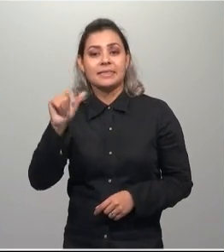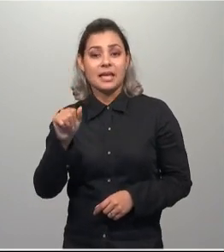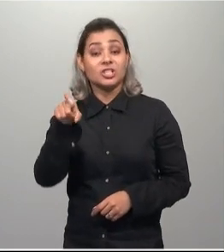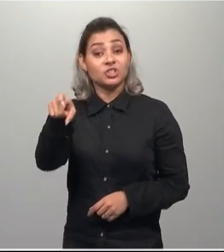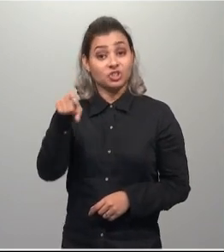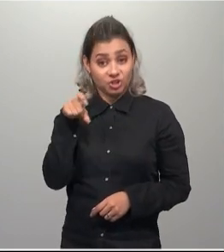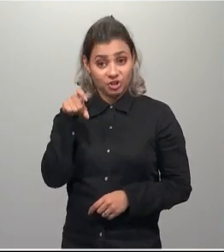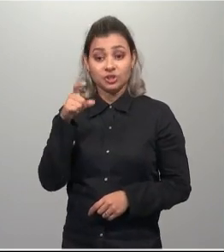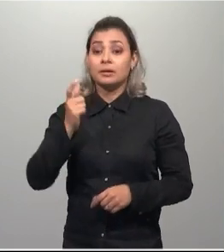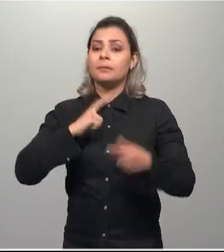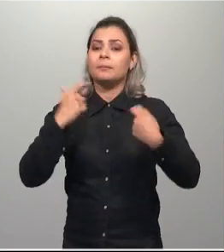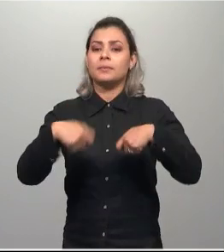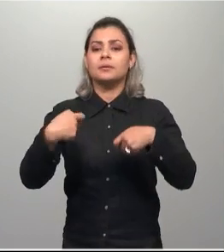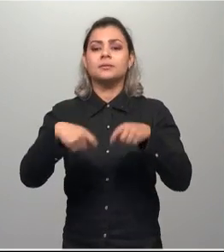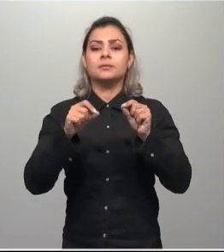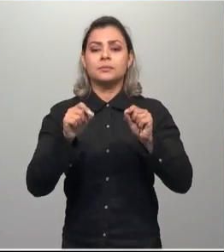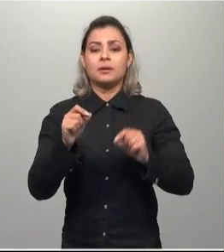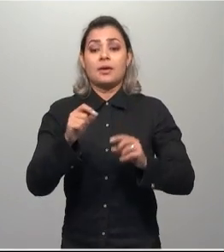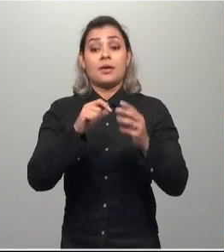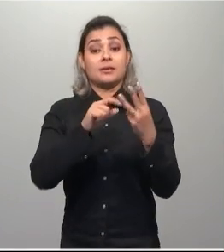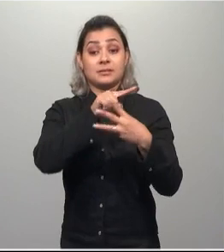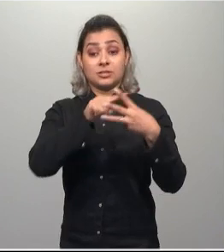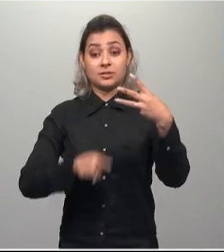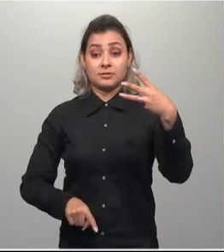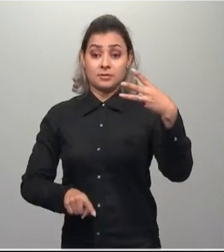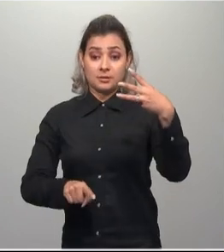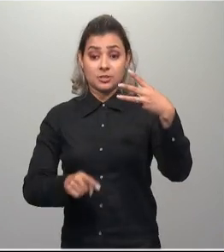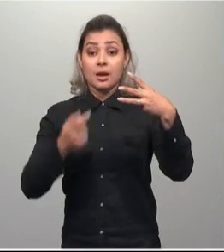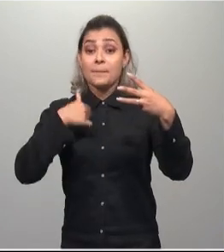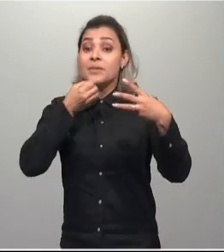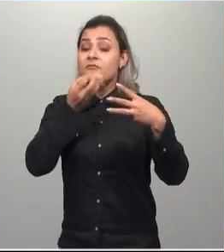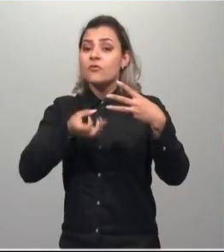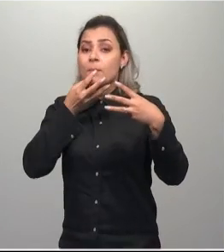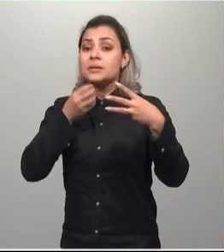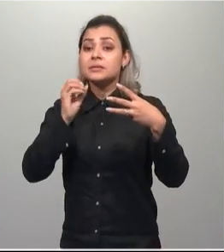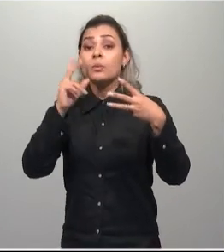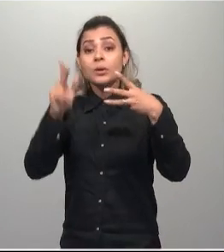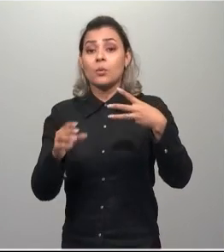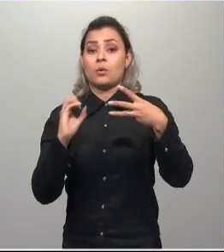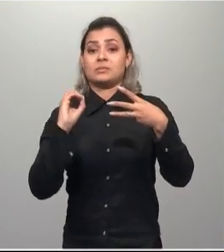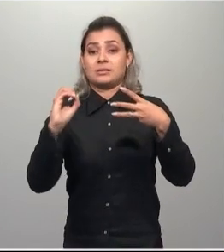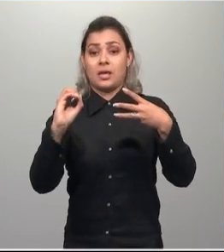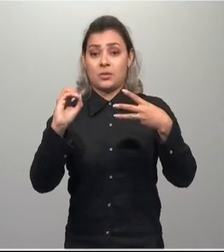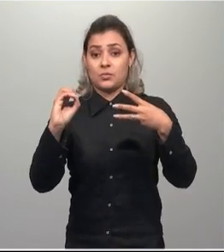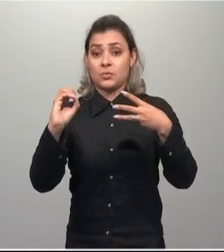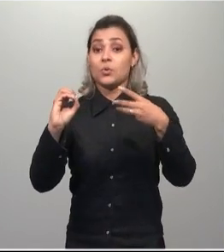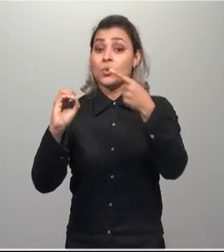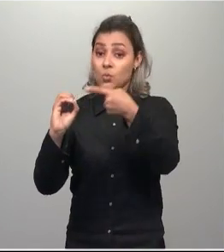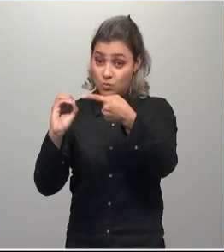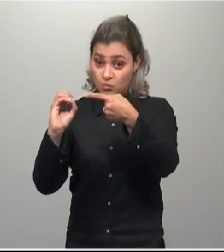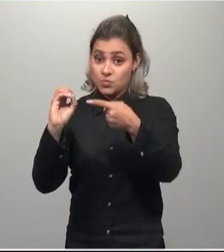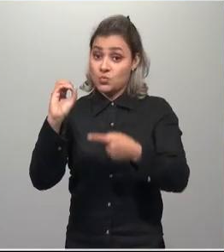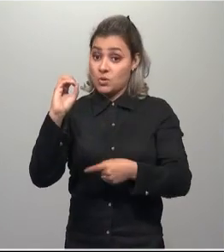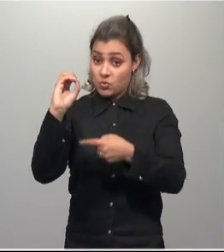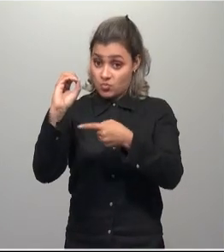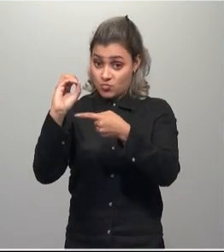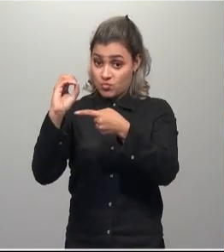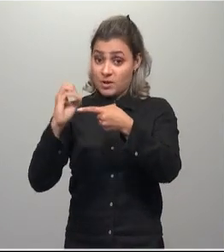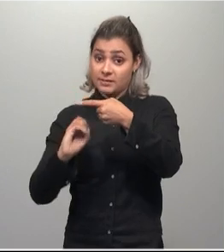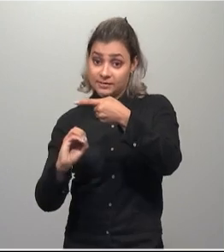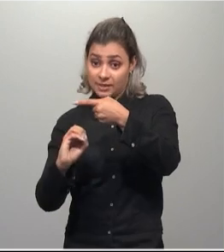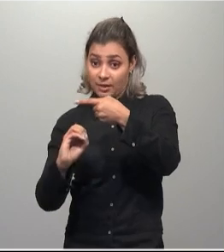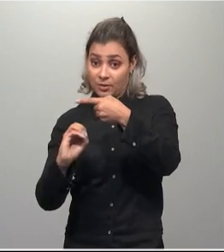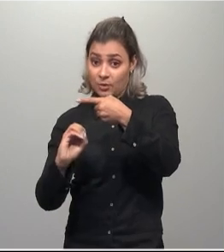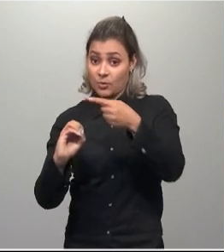essas três linhas então a minha função foi dada como sendo 10 na linha 01 na linha 10